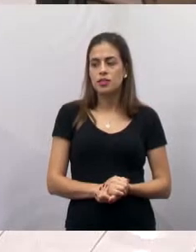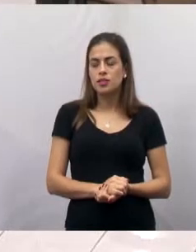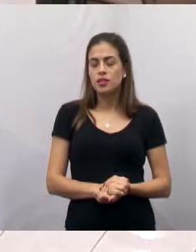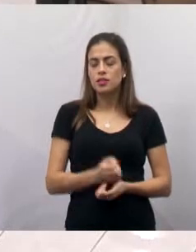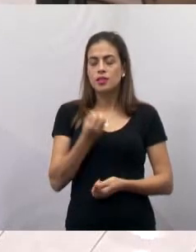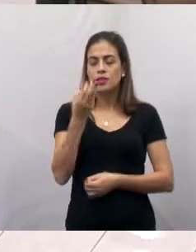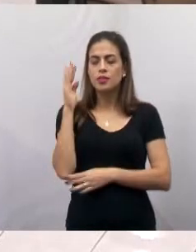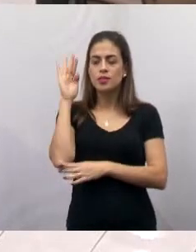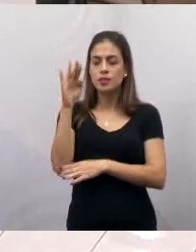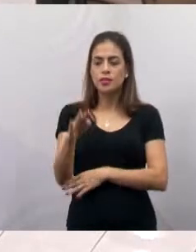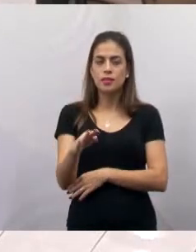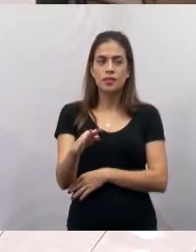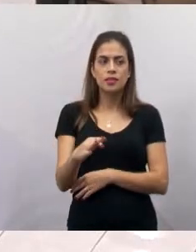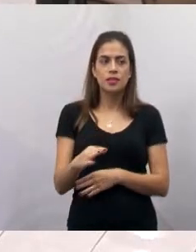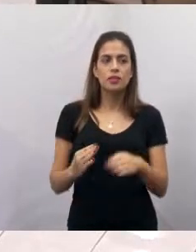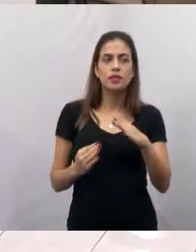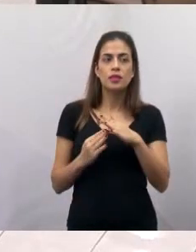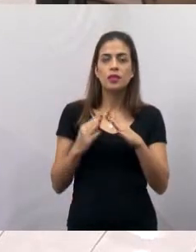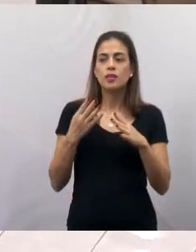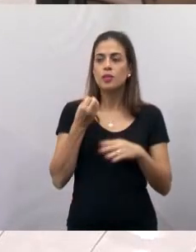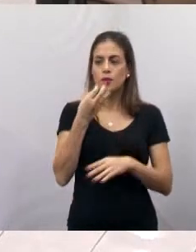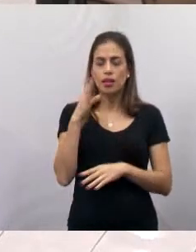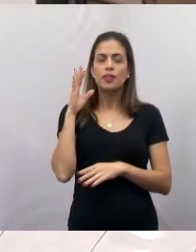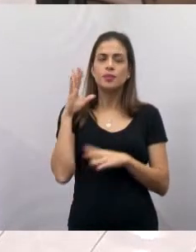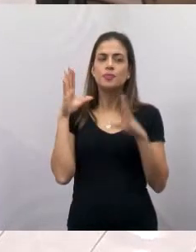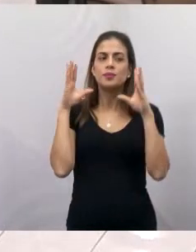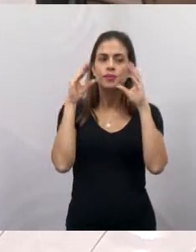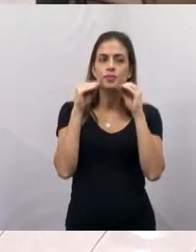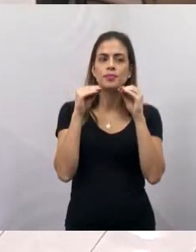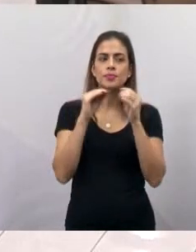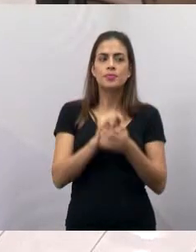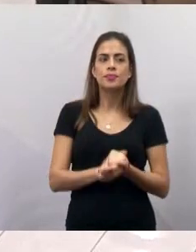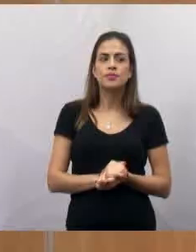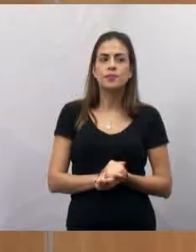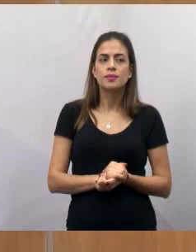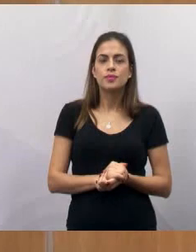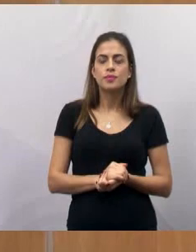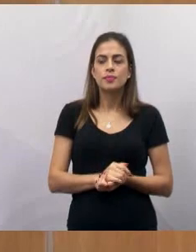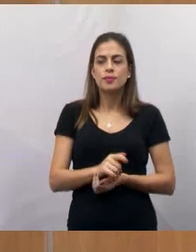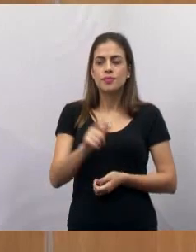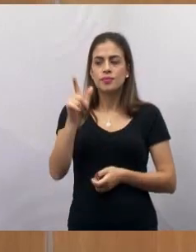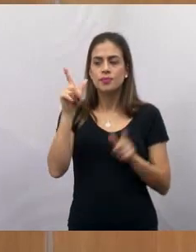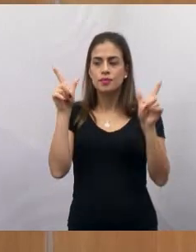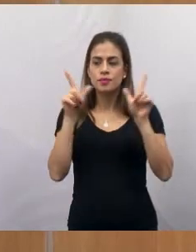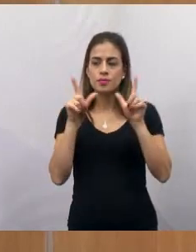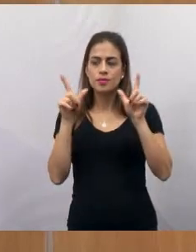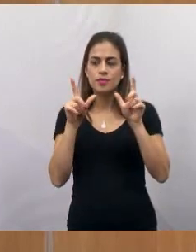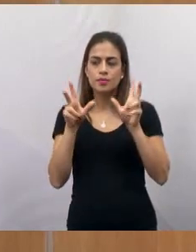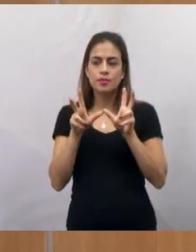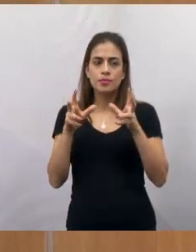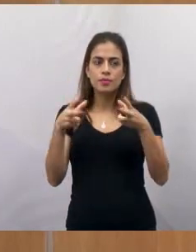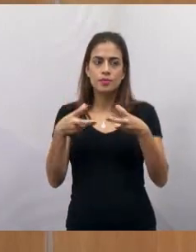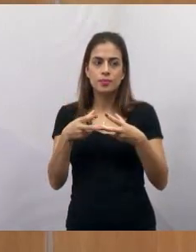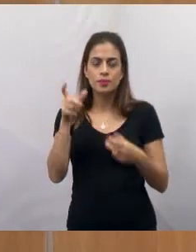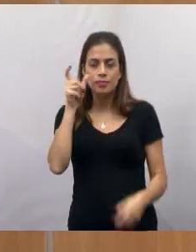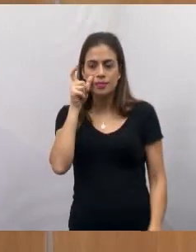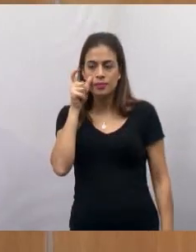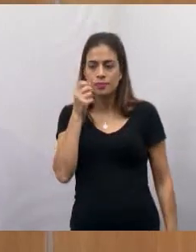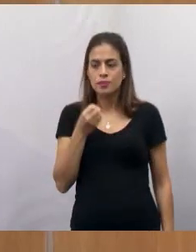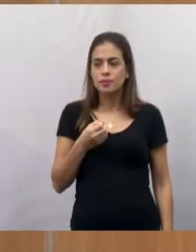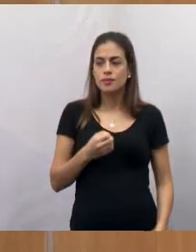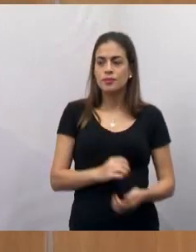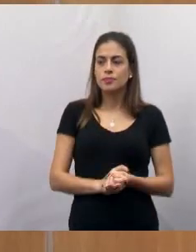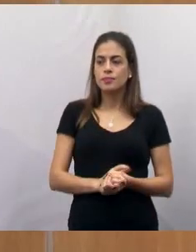Boa tarde, quase boa noite a todos que estão nos assistindo pela TV Câmara. Boa tarde, boa